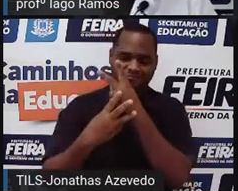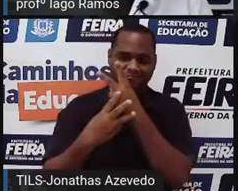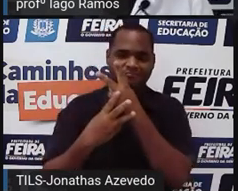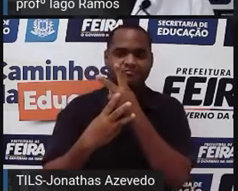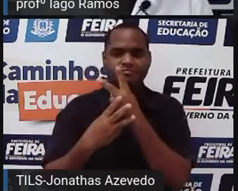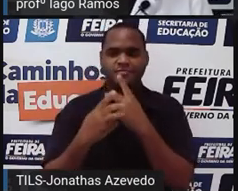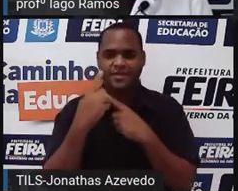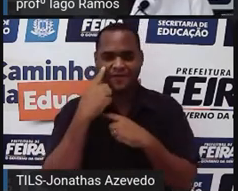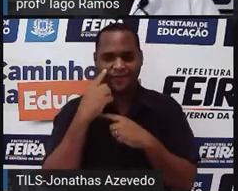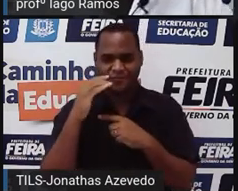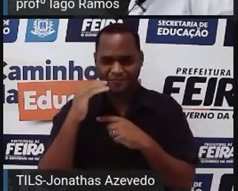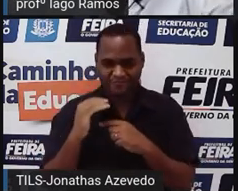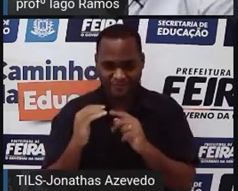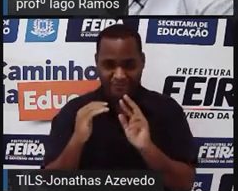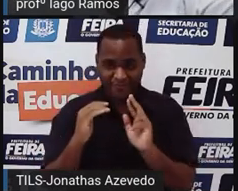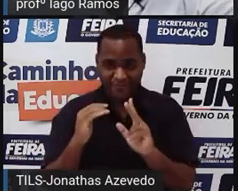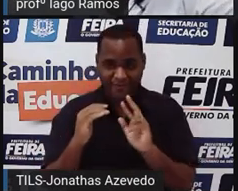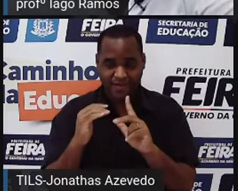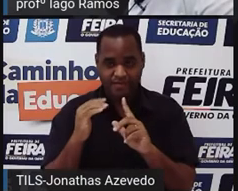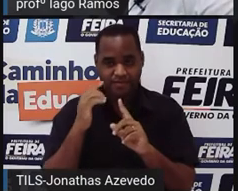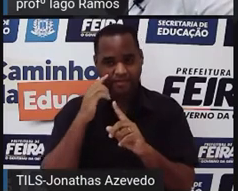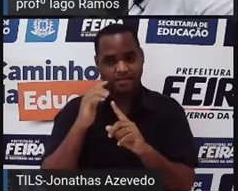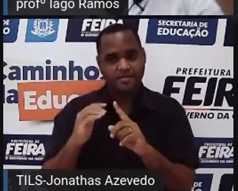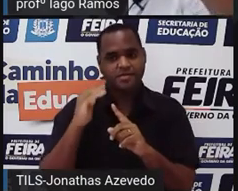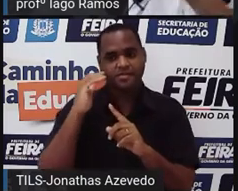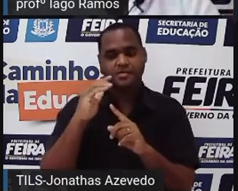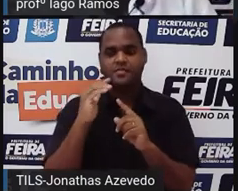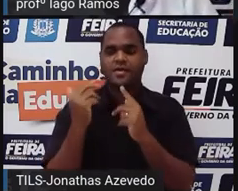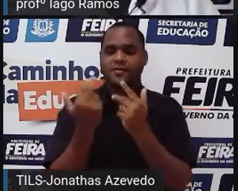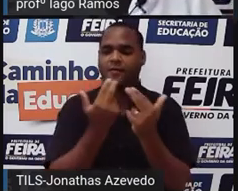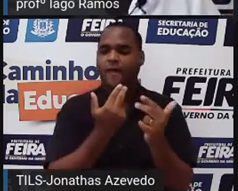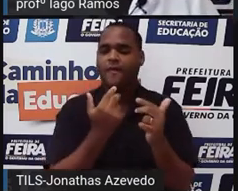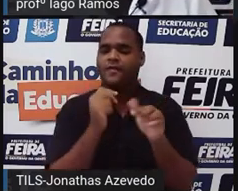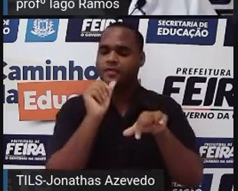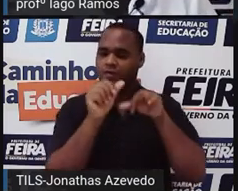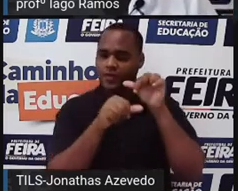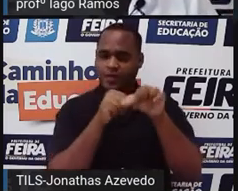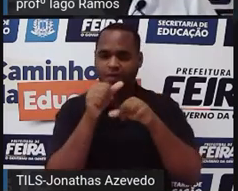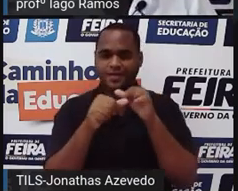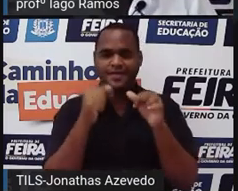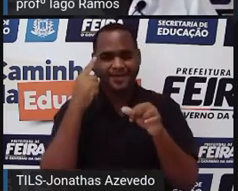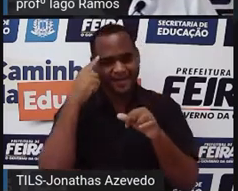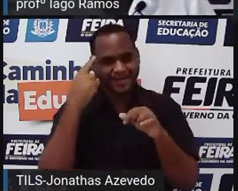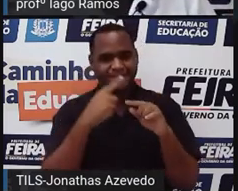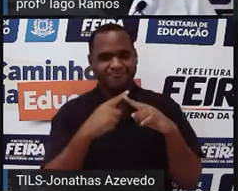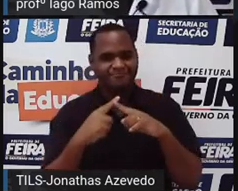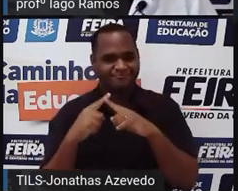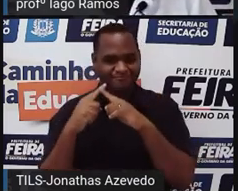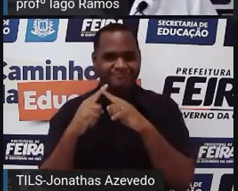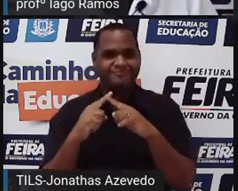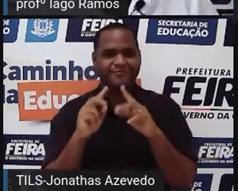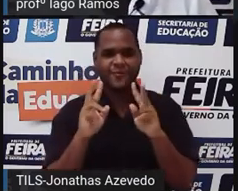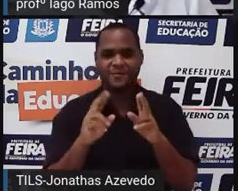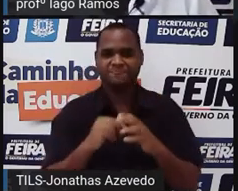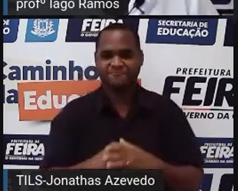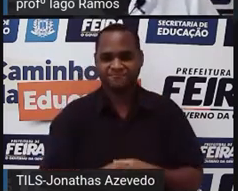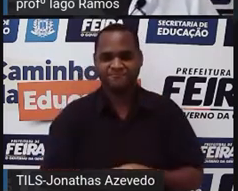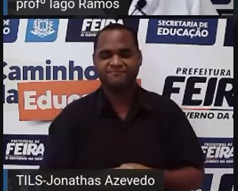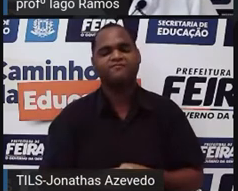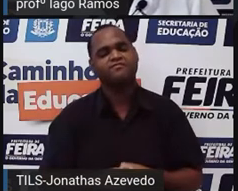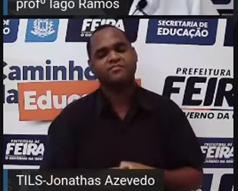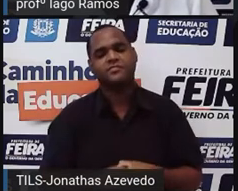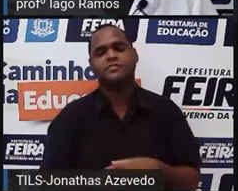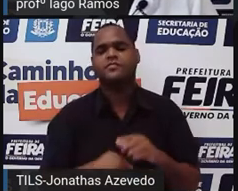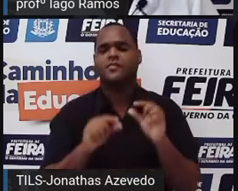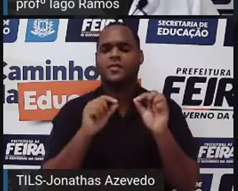que embaixo é diferente, em cima é igual, multiplicação de potências assim. Tá? O que